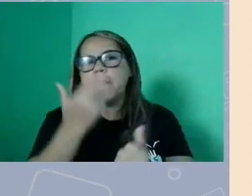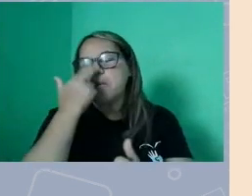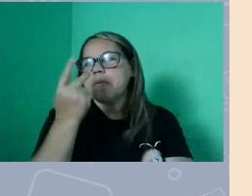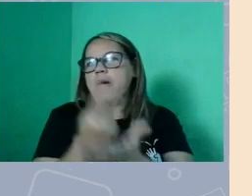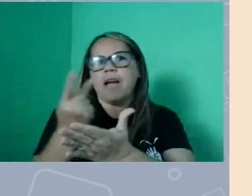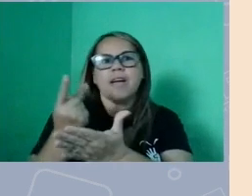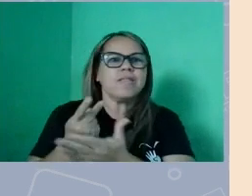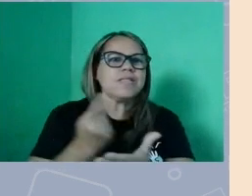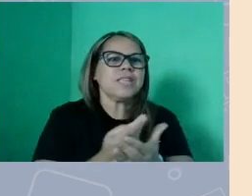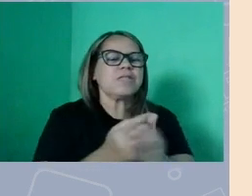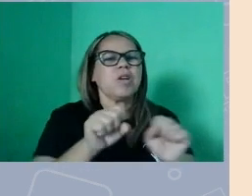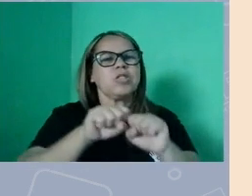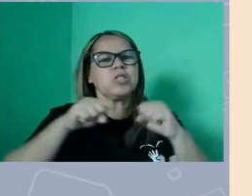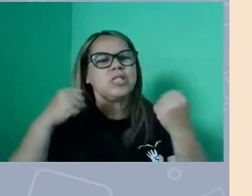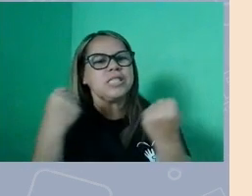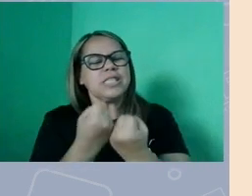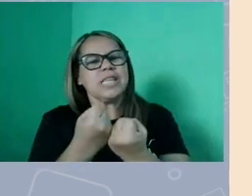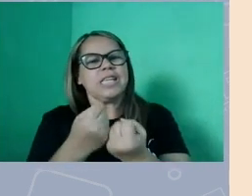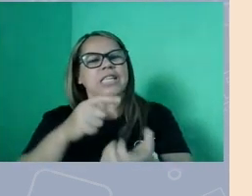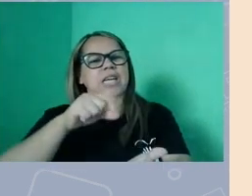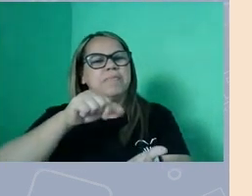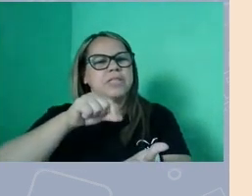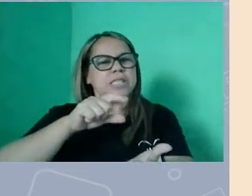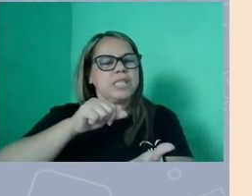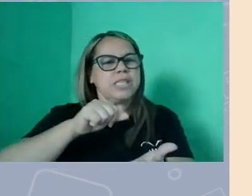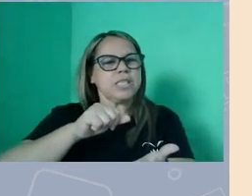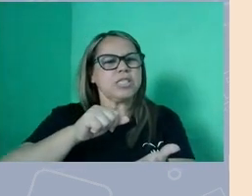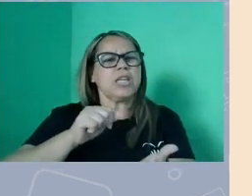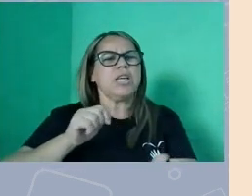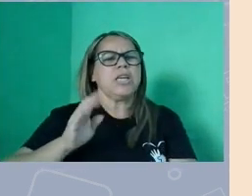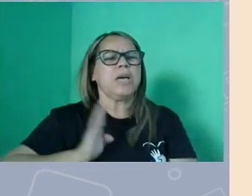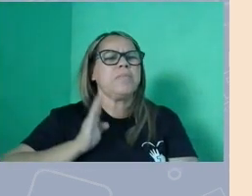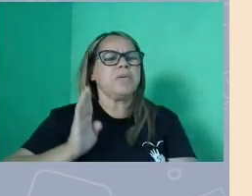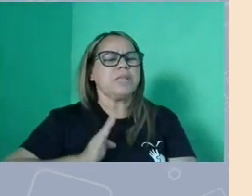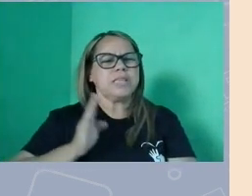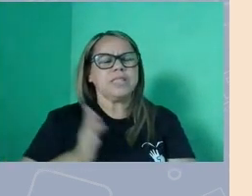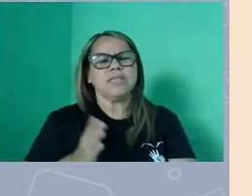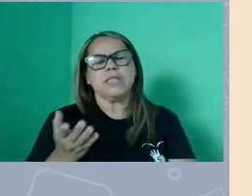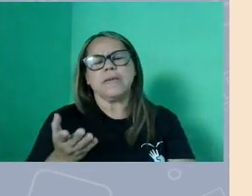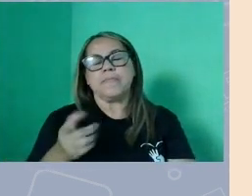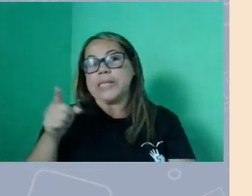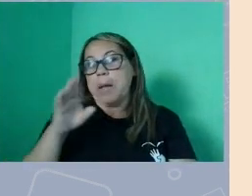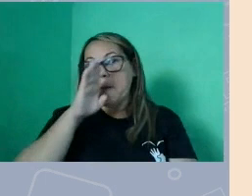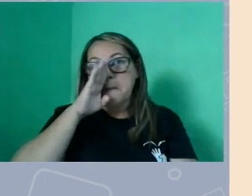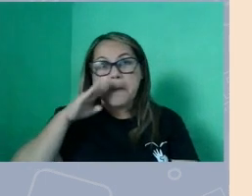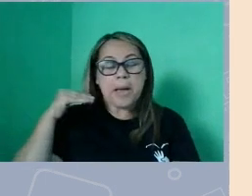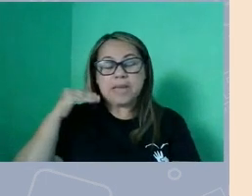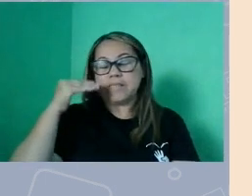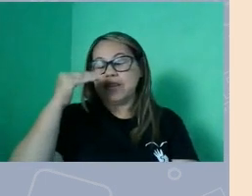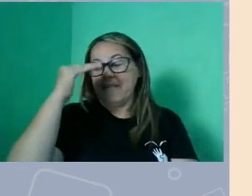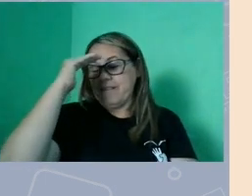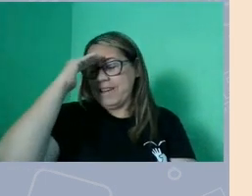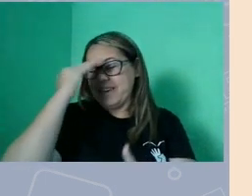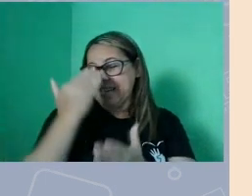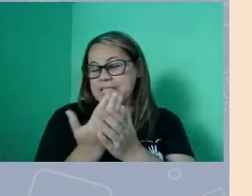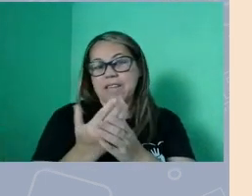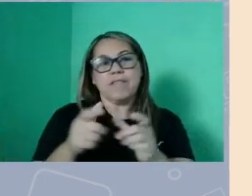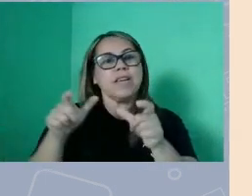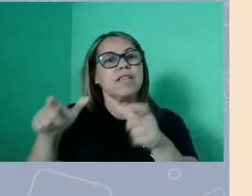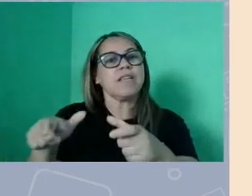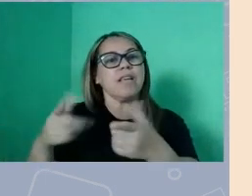capitalista e a burguesia dominante Marx né ele acreditava que o proletariado